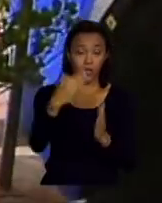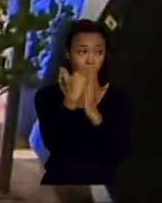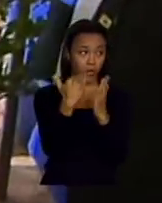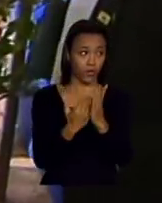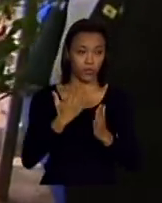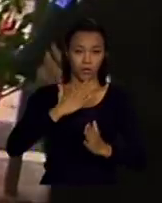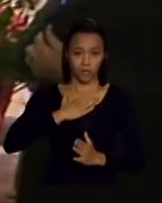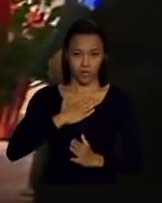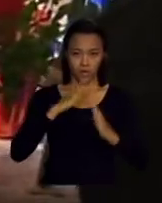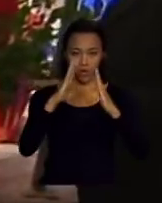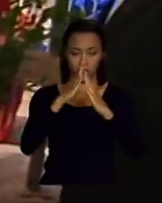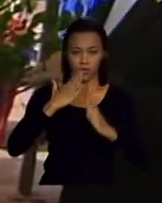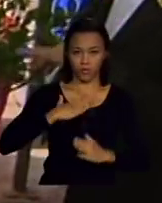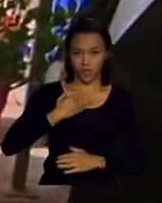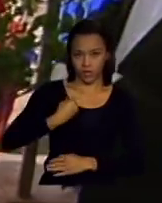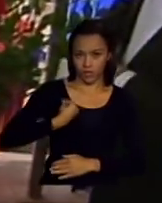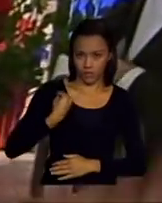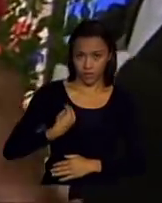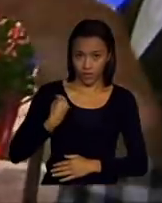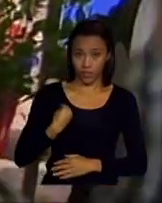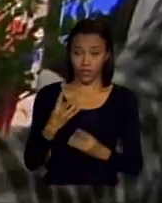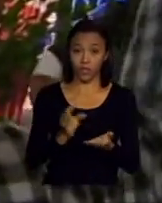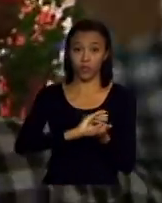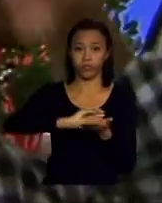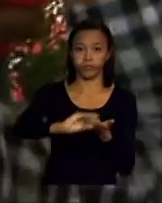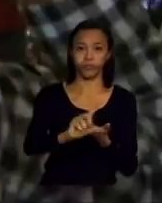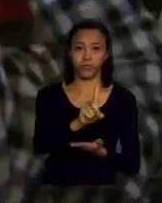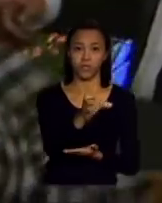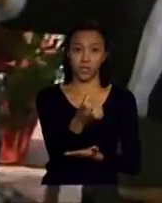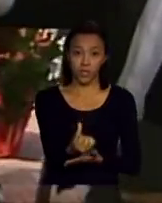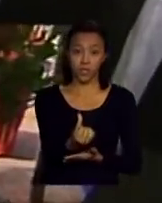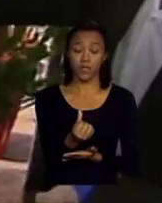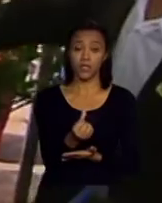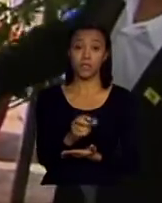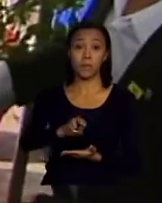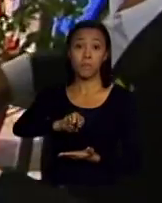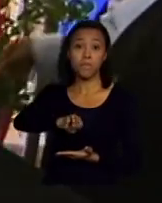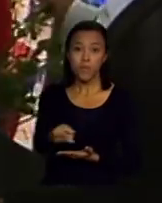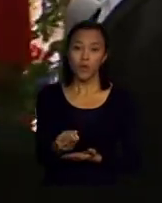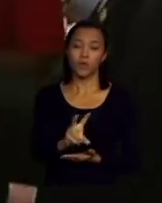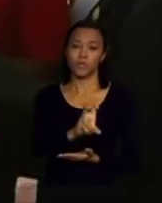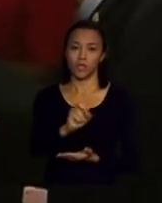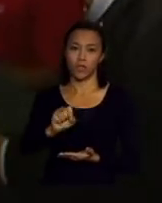com um investimento de 16,5 milhões de reais da Caixa Econômica Federal.